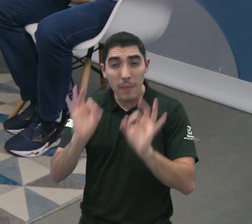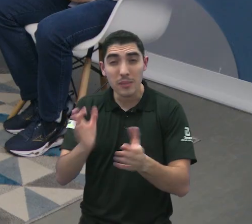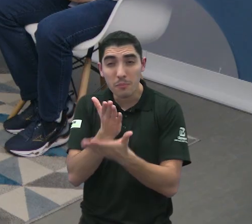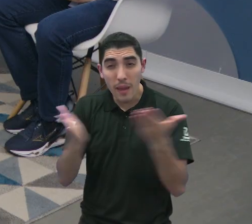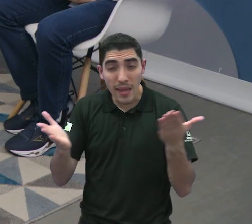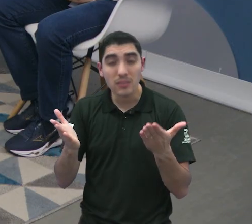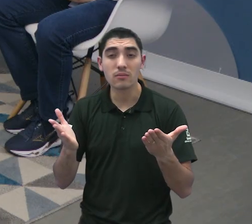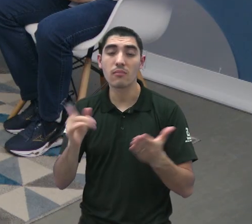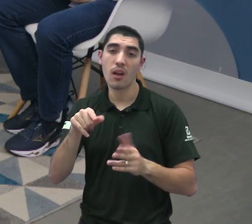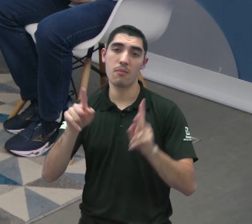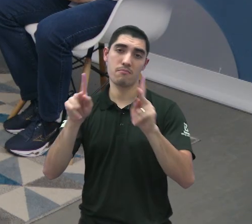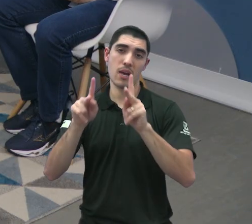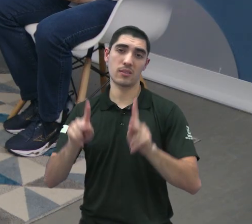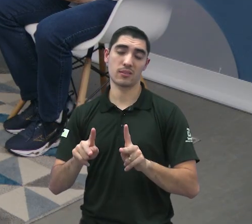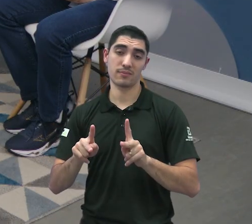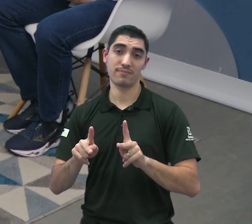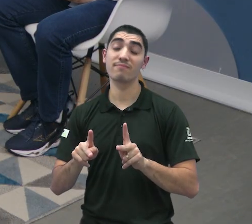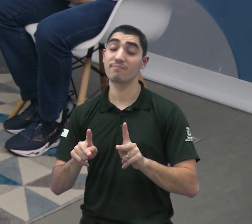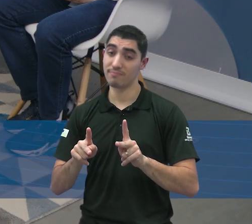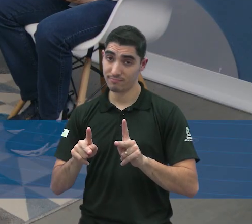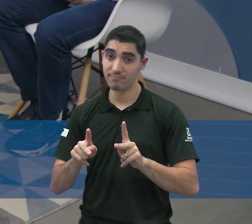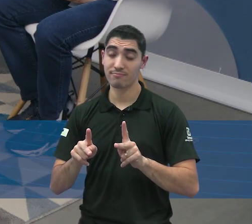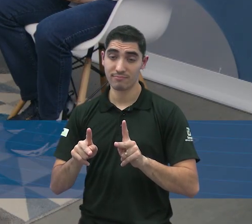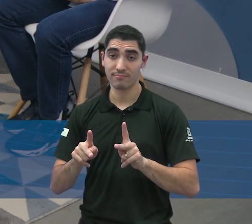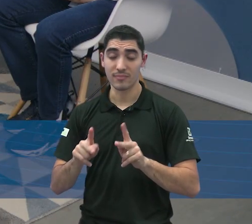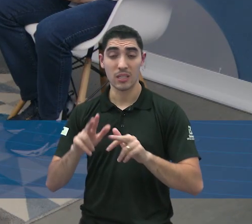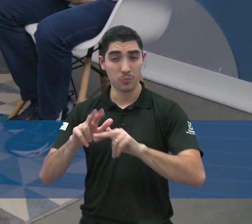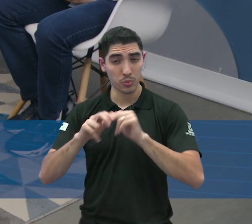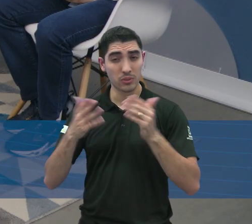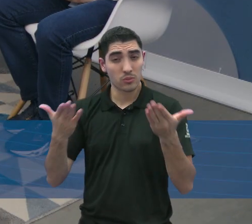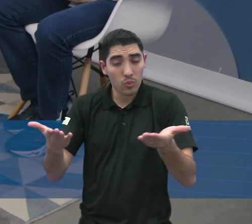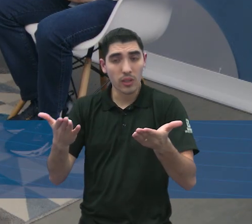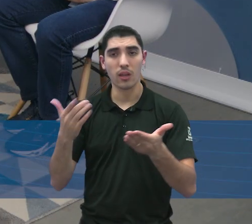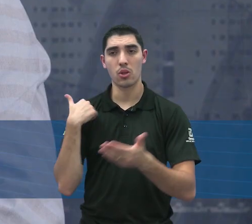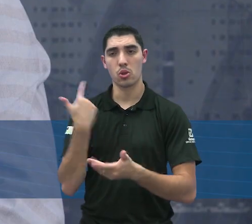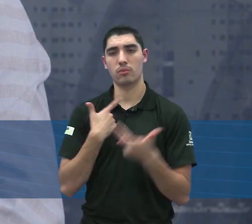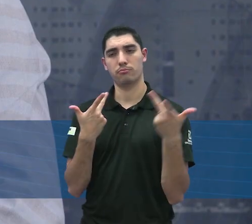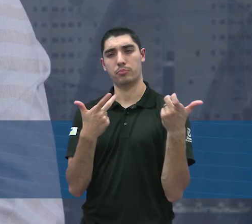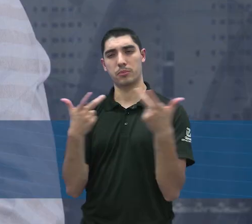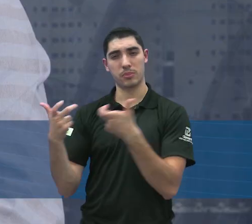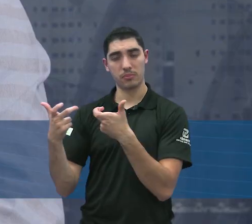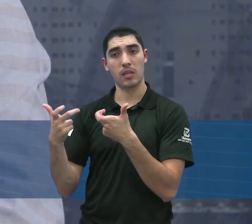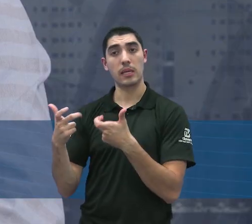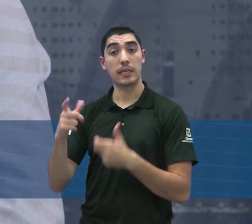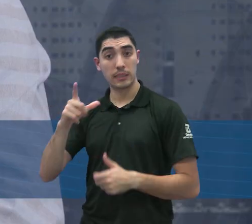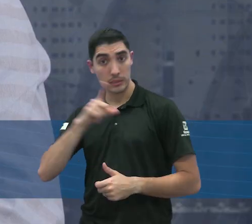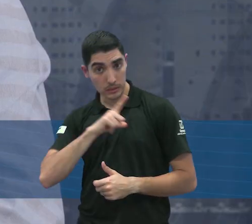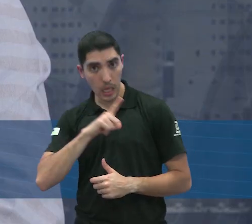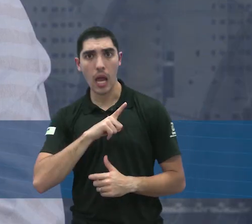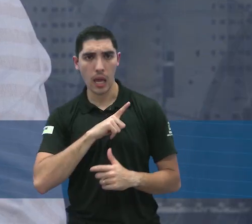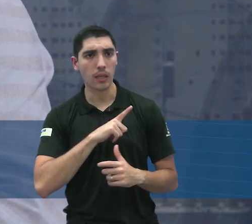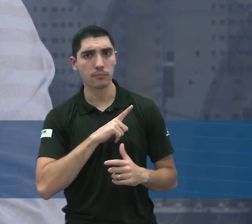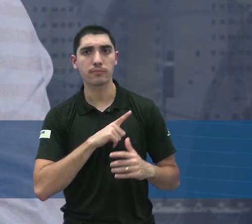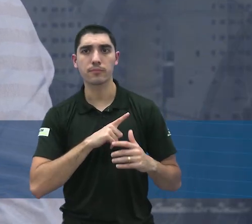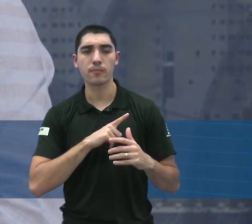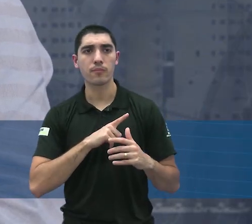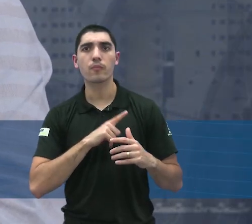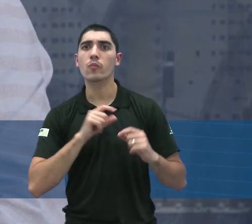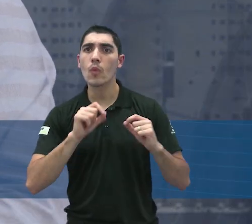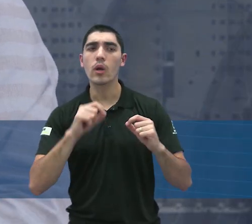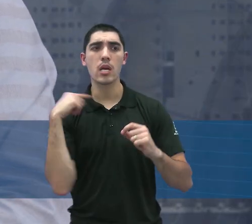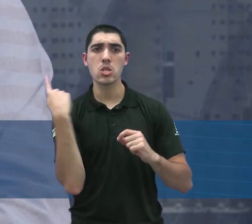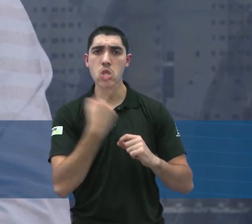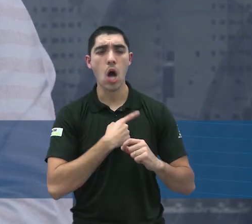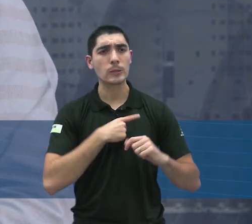diálogo, porque a questão mais importante que nós vemos hoje é que existe um certo movimento de não buscar